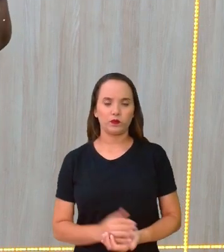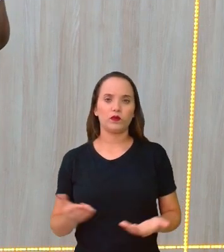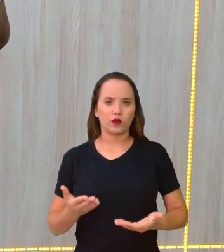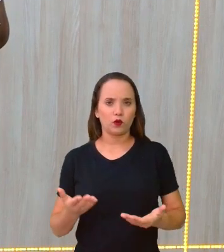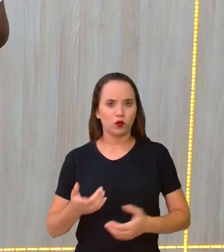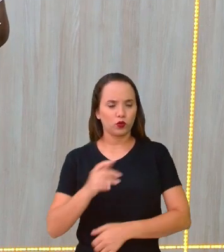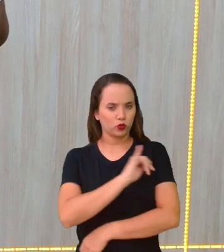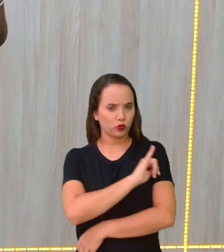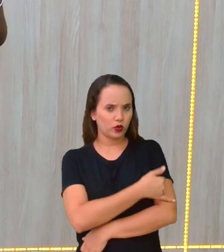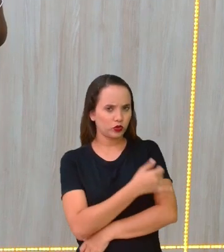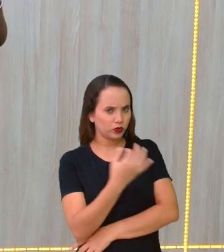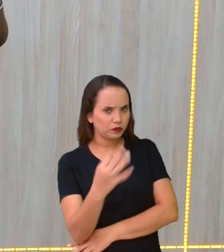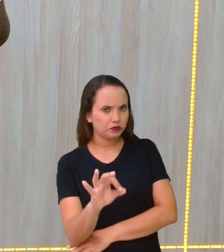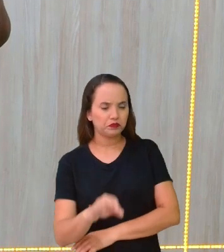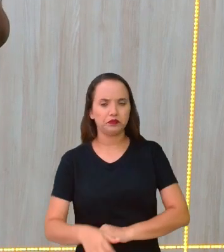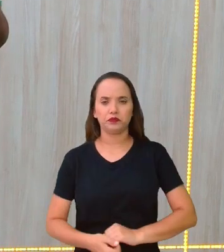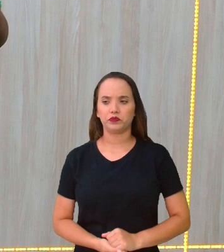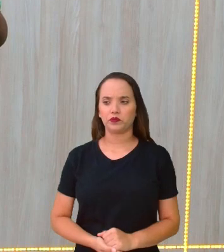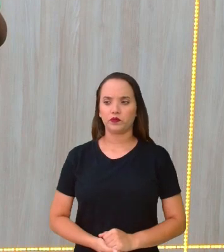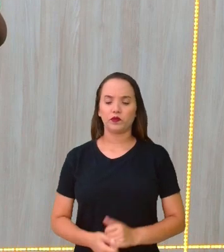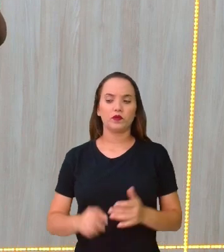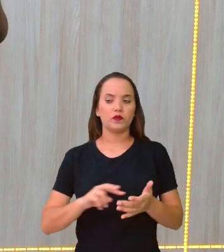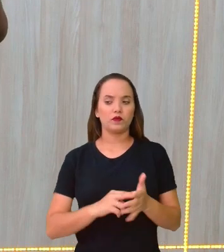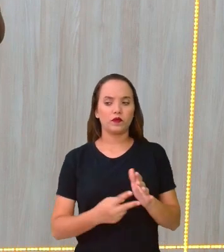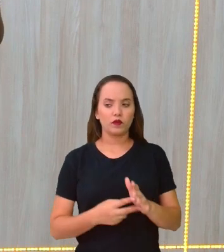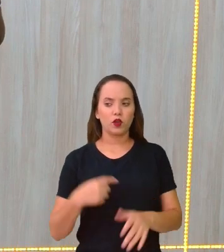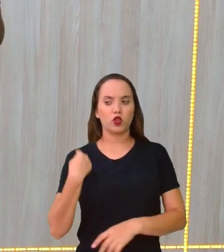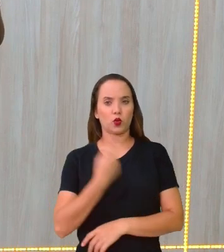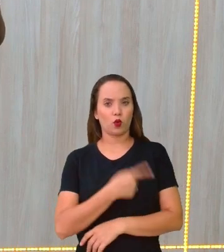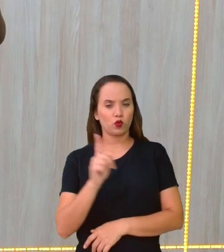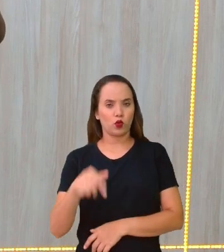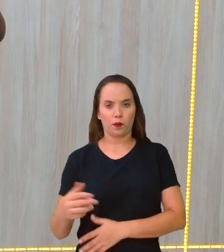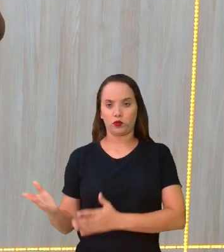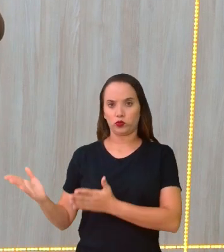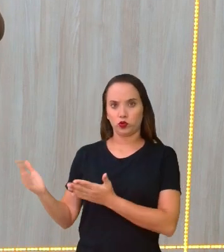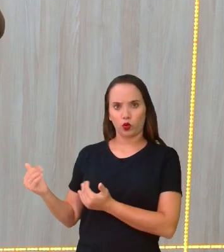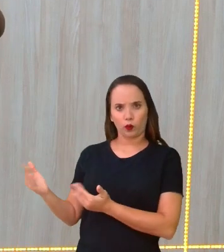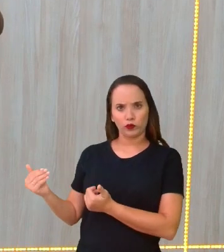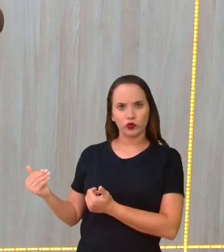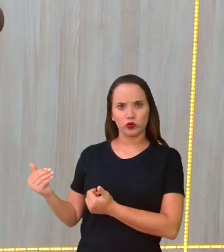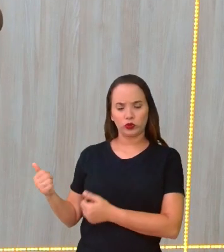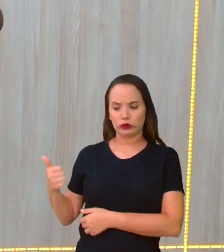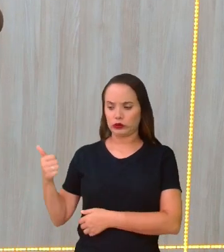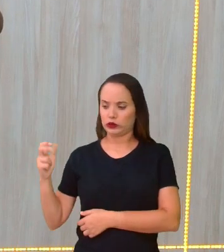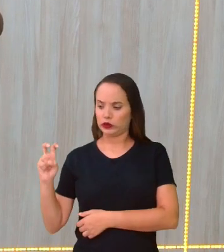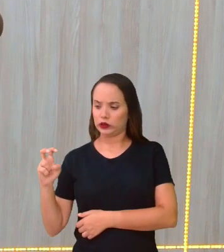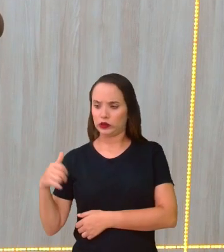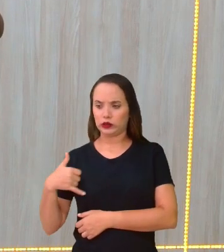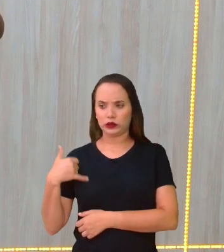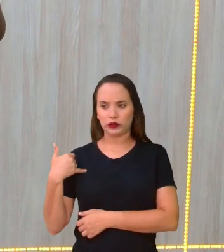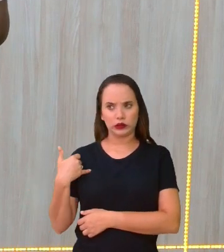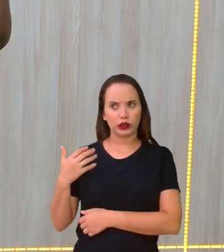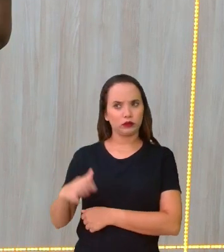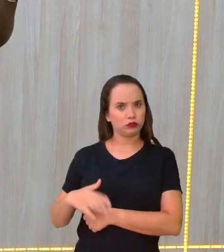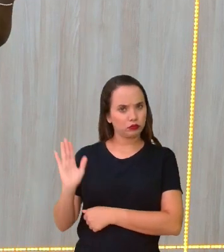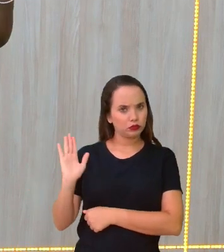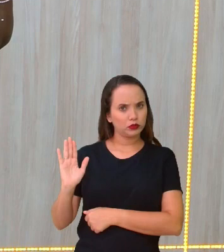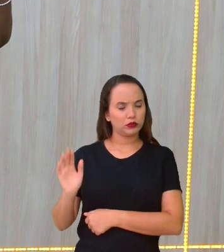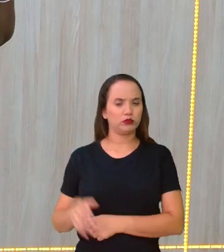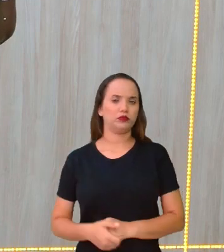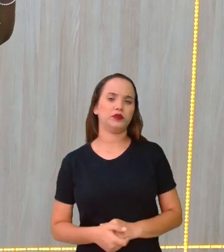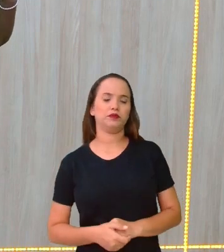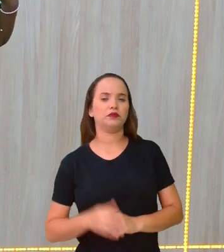EJA, certo? Ou seja, estamos aí jovens, 15 anos para cima, não é?